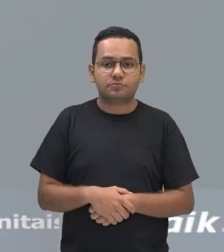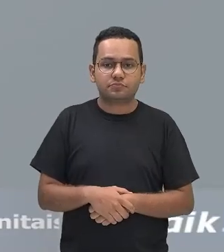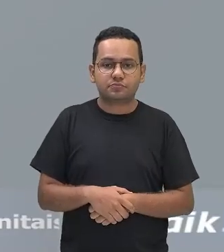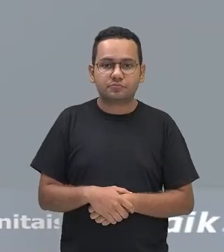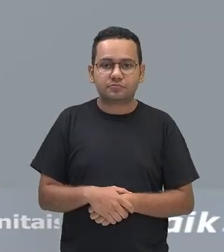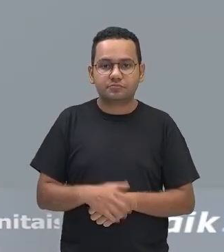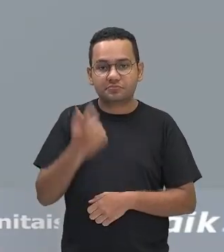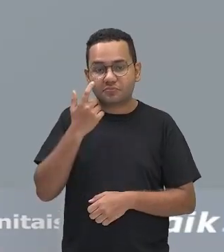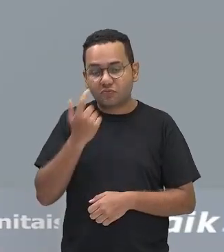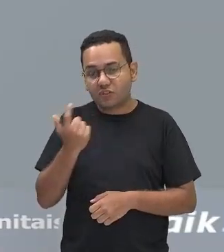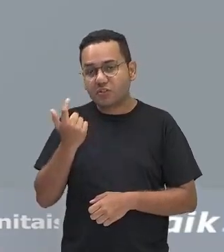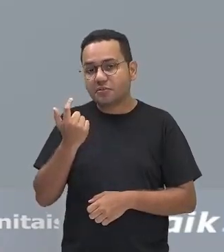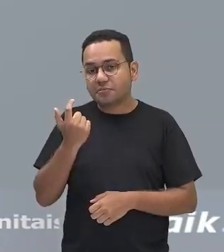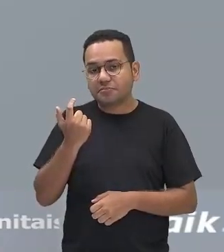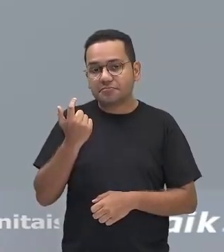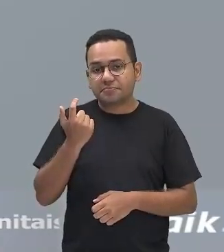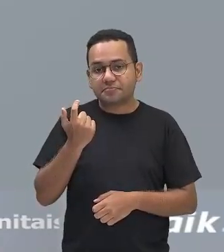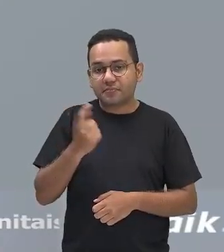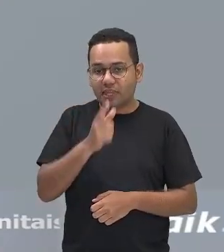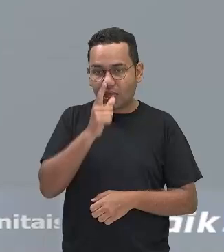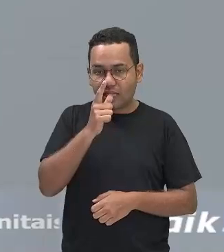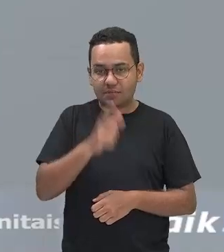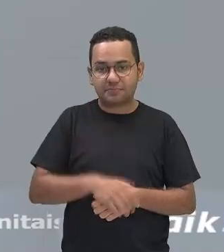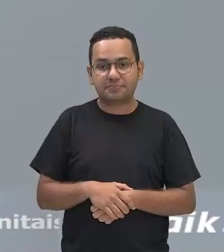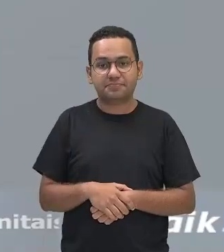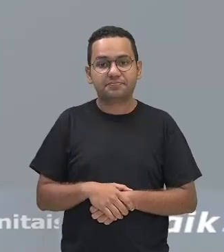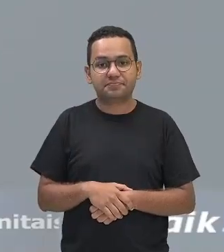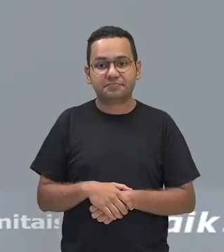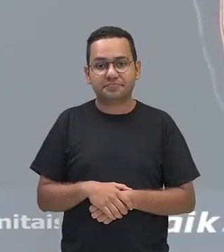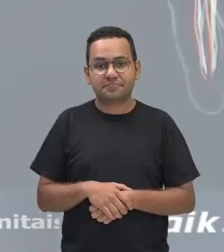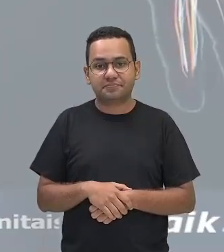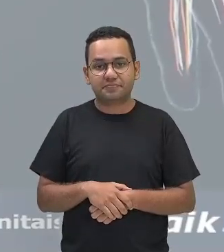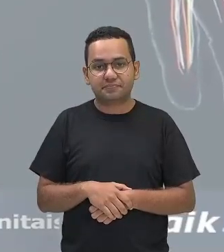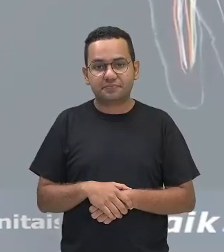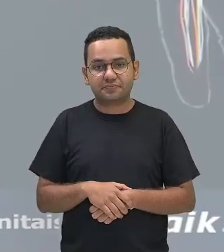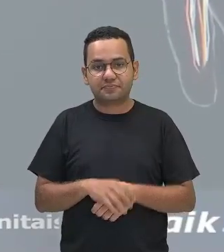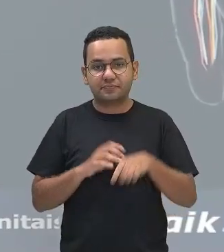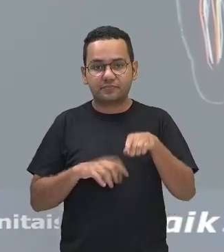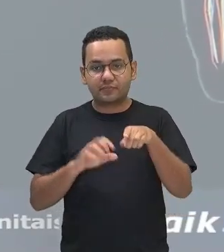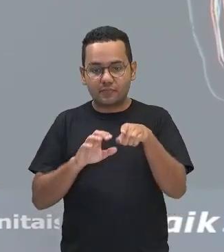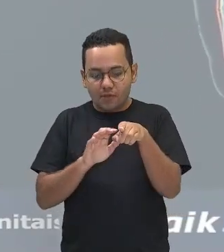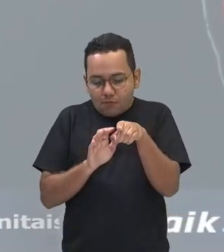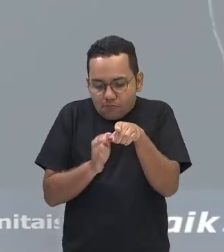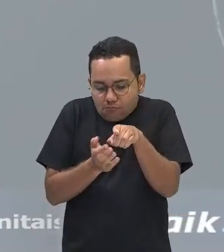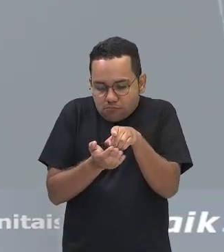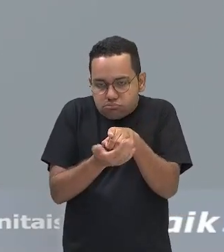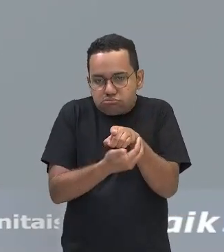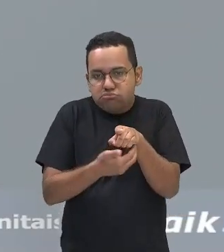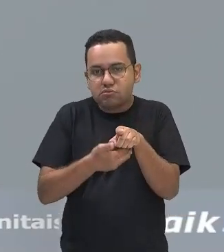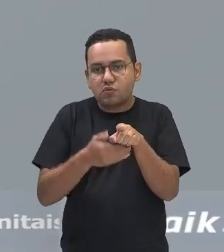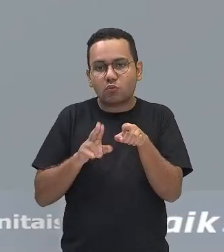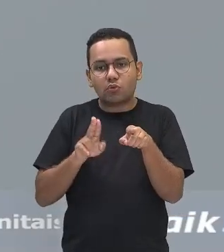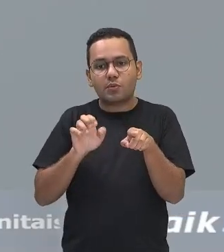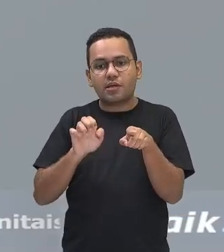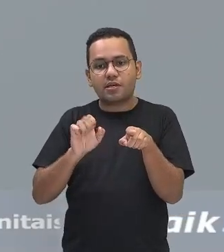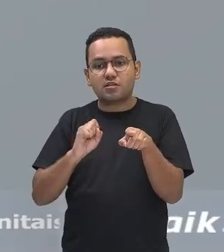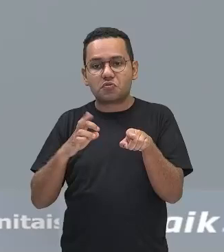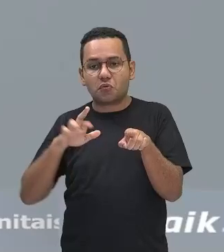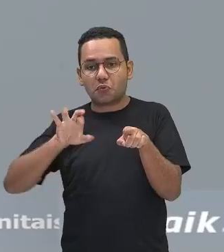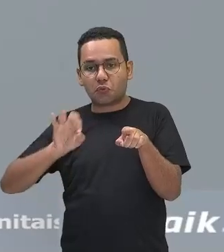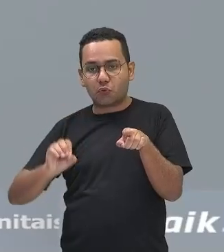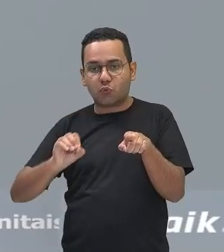o pênis, por exemplo, o escroto, né, que é uma bolsa onde ficam guardados os dois